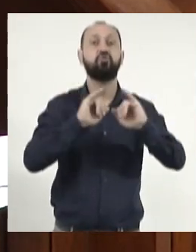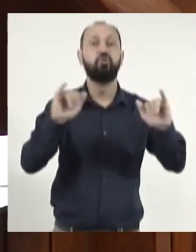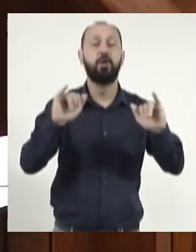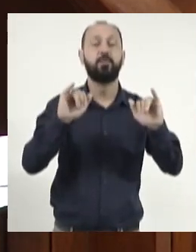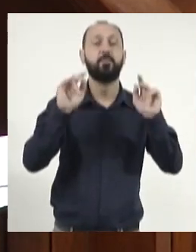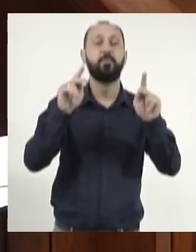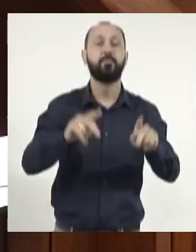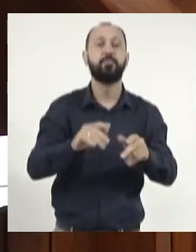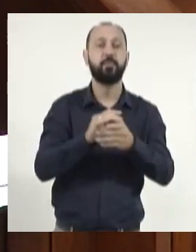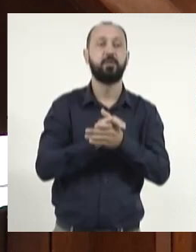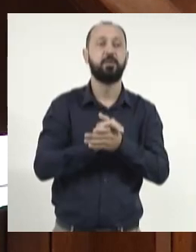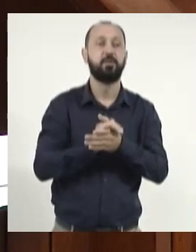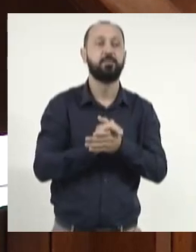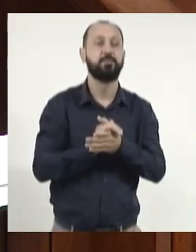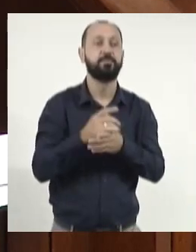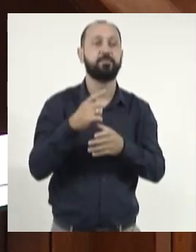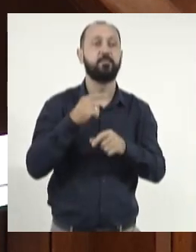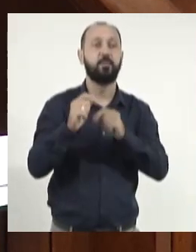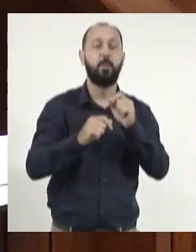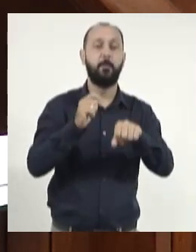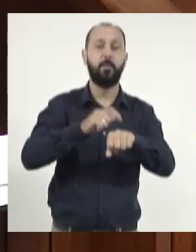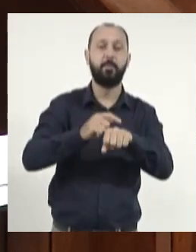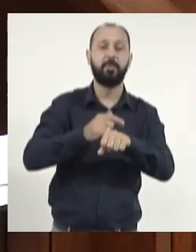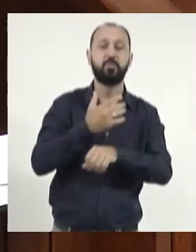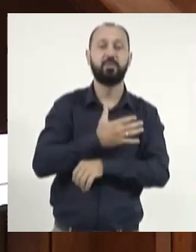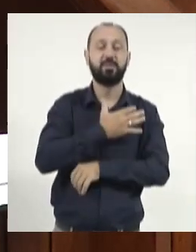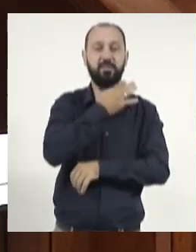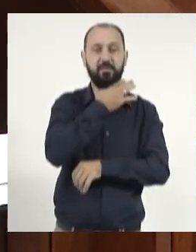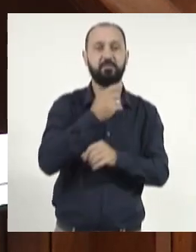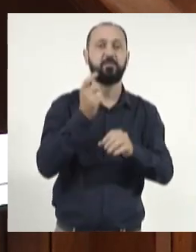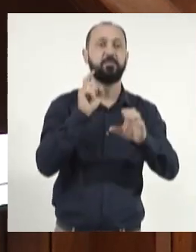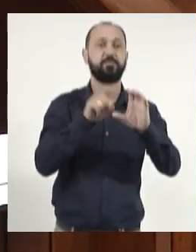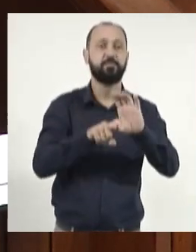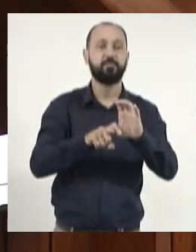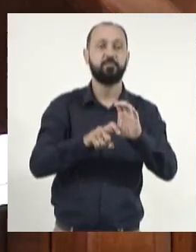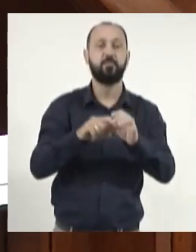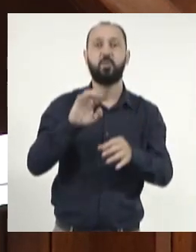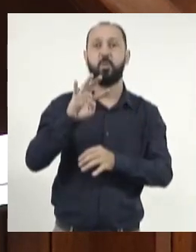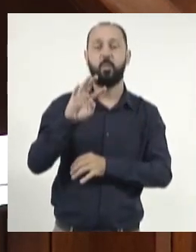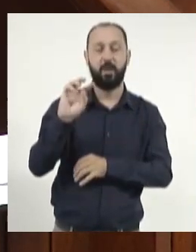imprensa que a FunSaúde vive um cenário crítico, com déficit mensal de